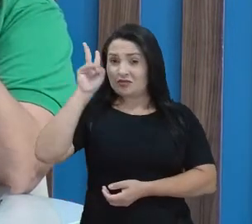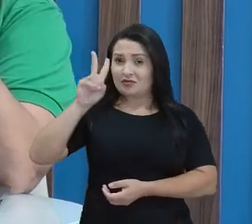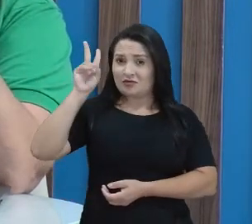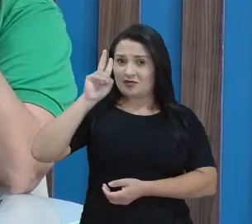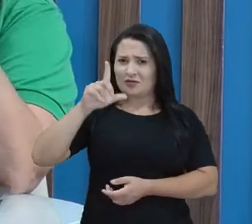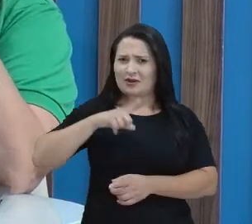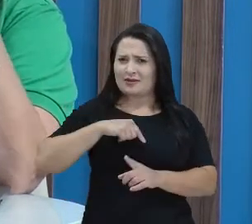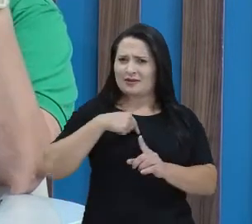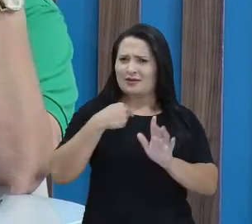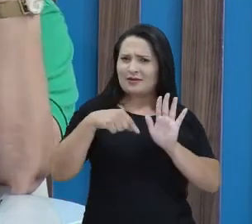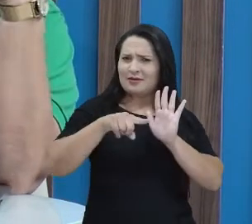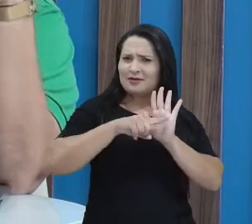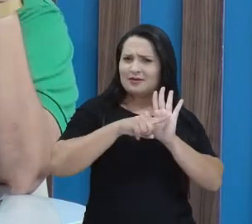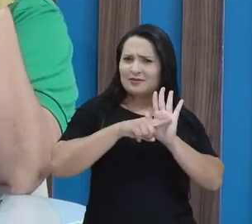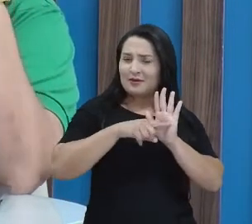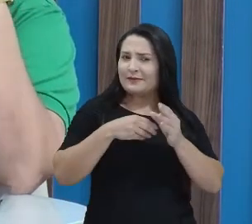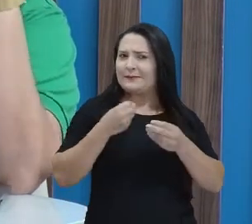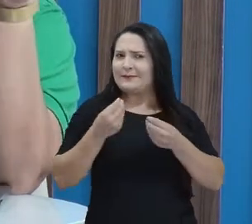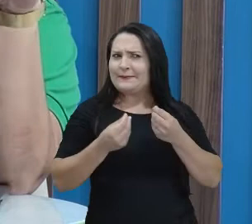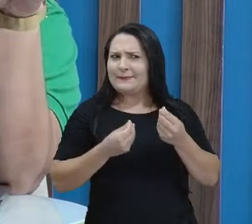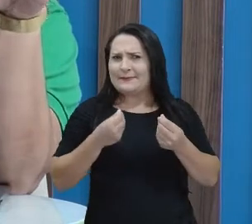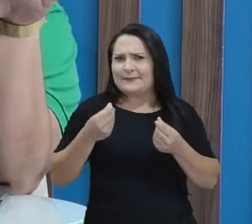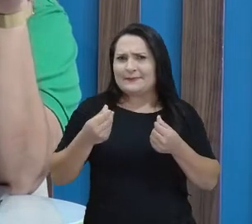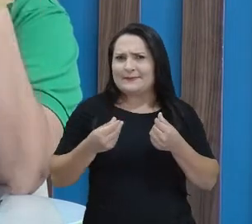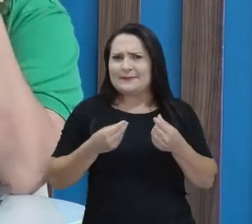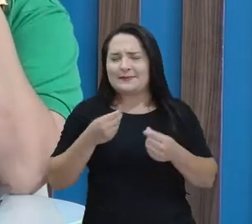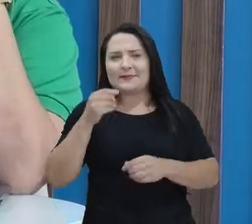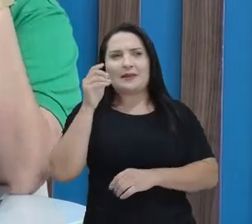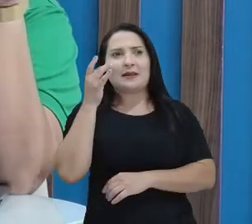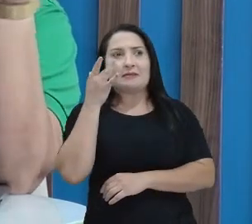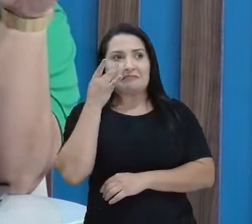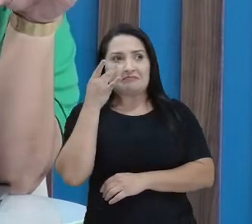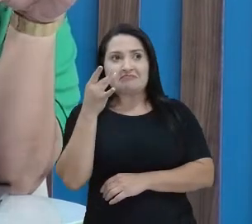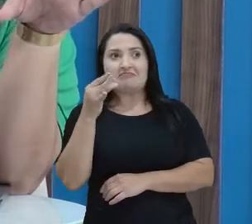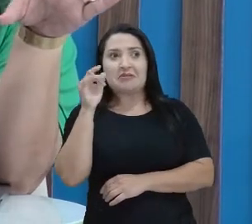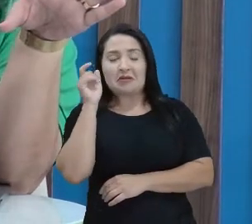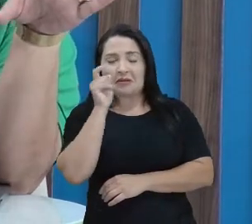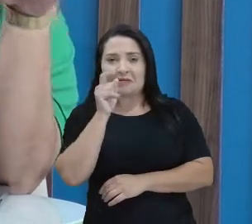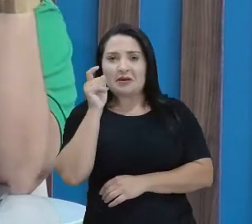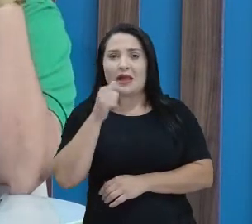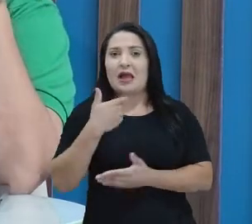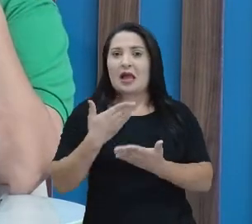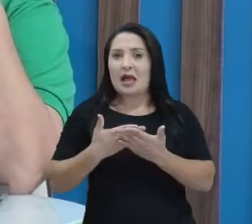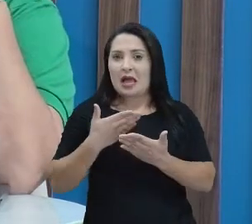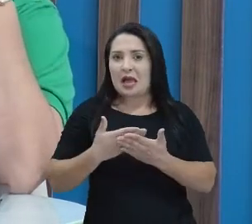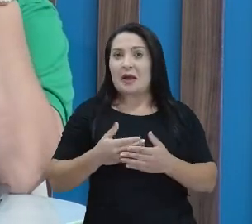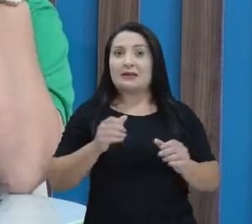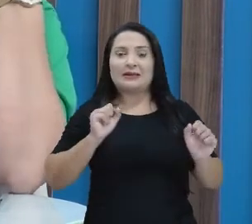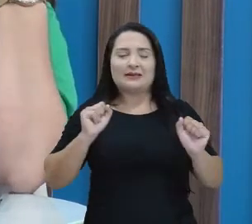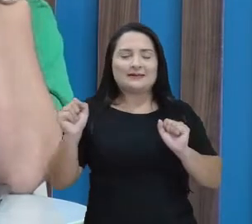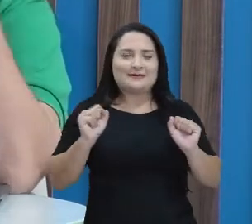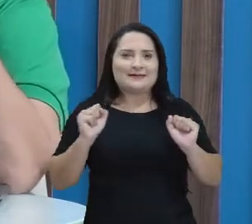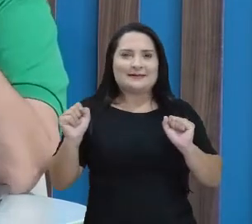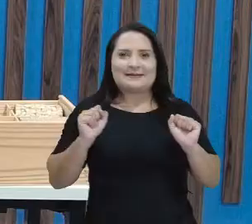fazer subtração. Olha, fica bem atento que a aula hoje promete,